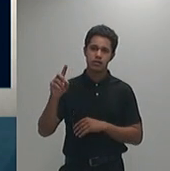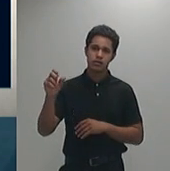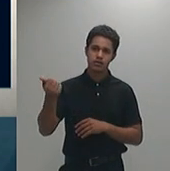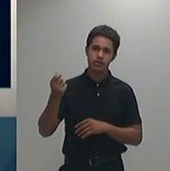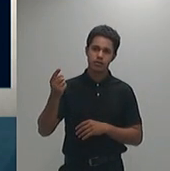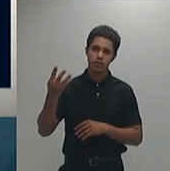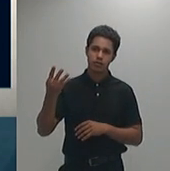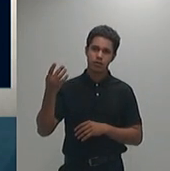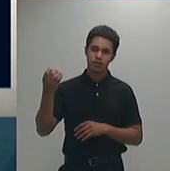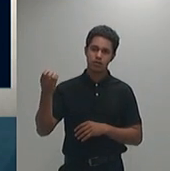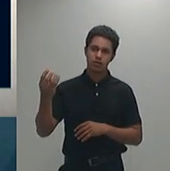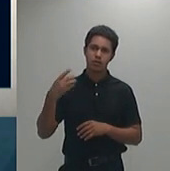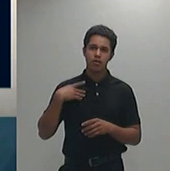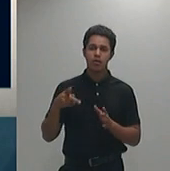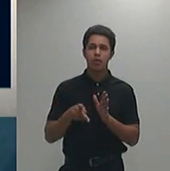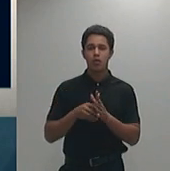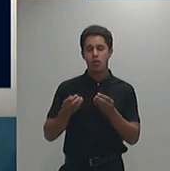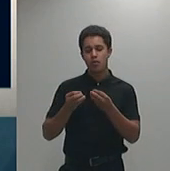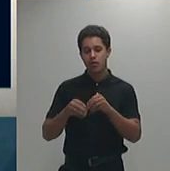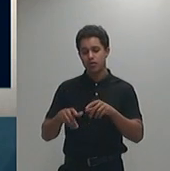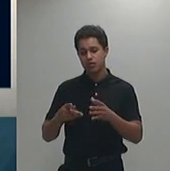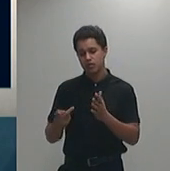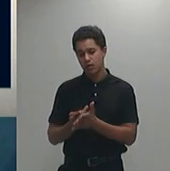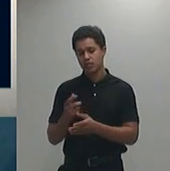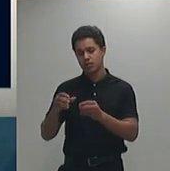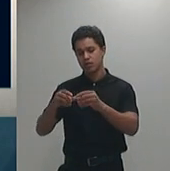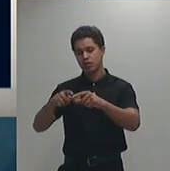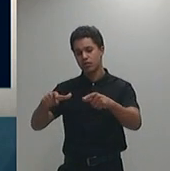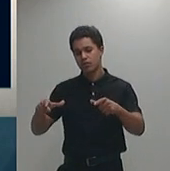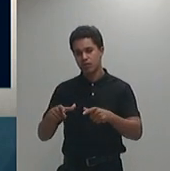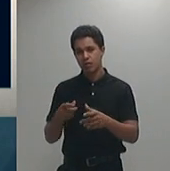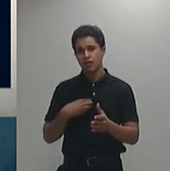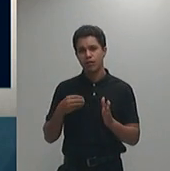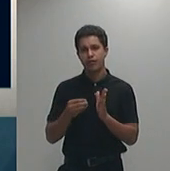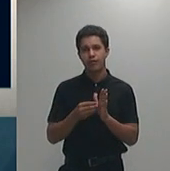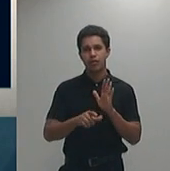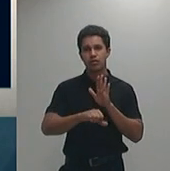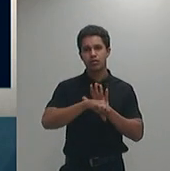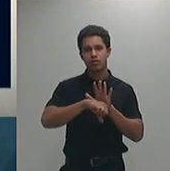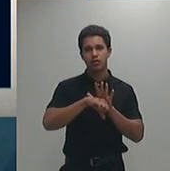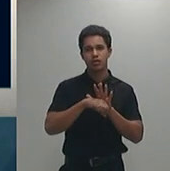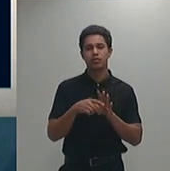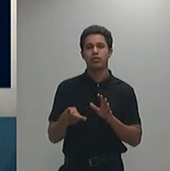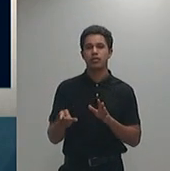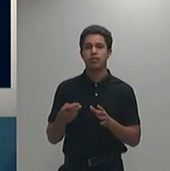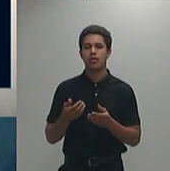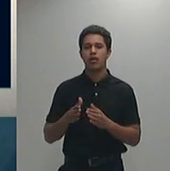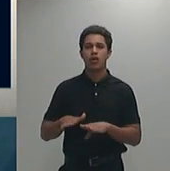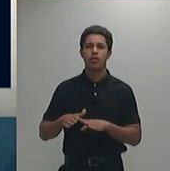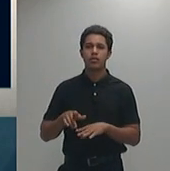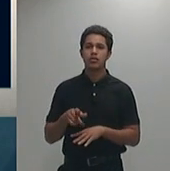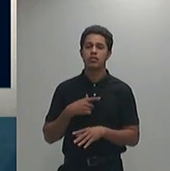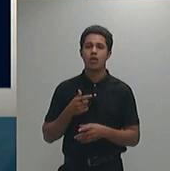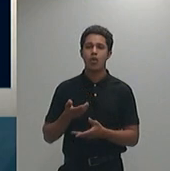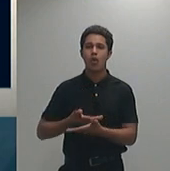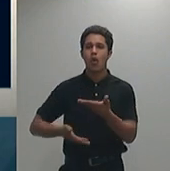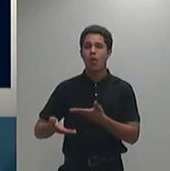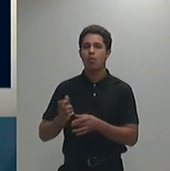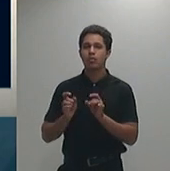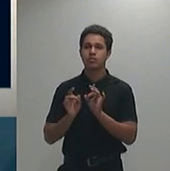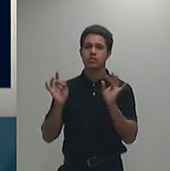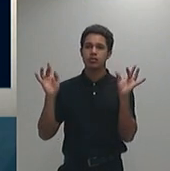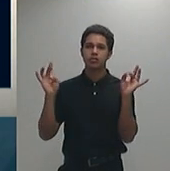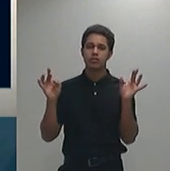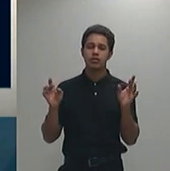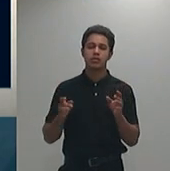prejuízos causados ao seu patrimônio a razão dos atos eles dos contestados no âmbito do acordo de colaboração premiada e do acordo de leniência celebrados pelo